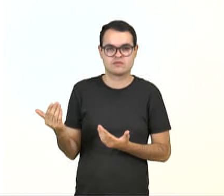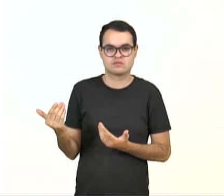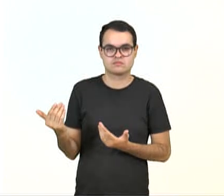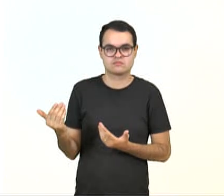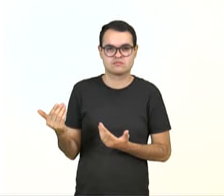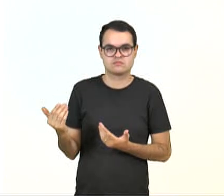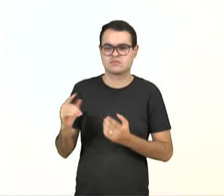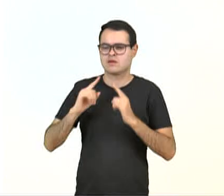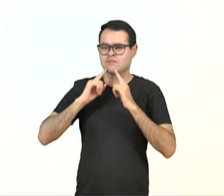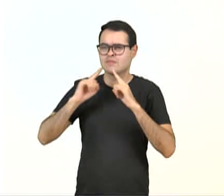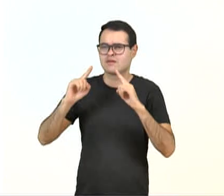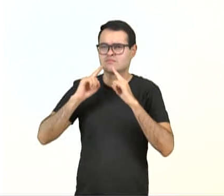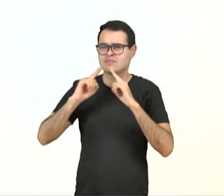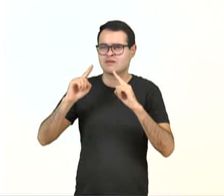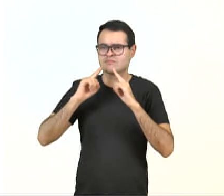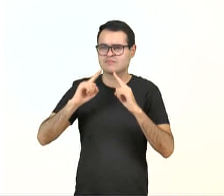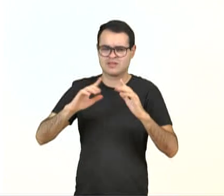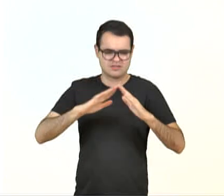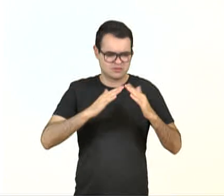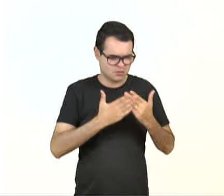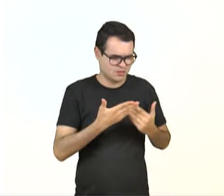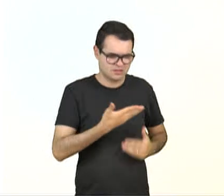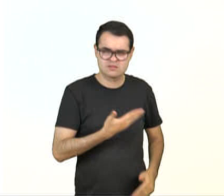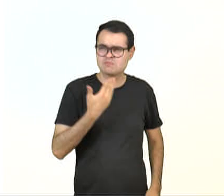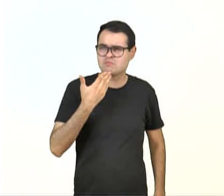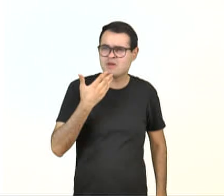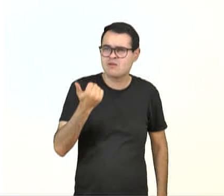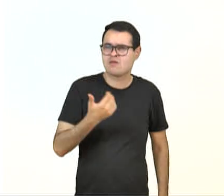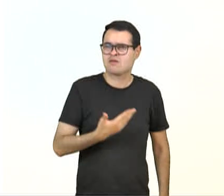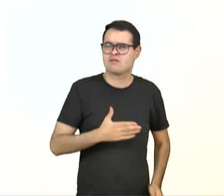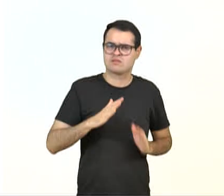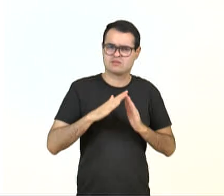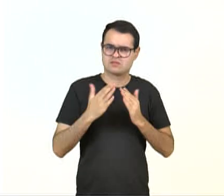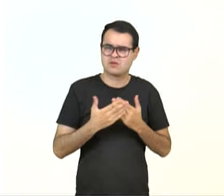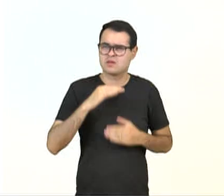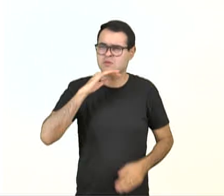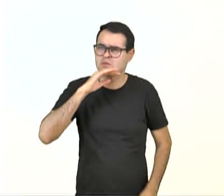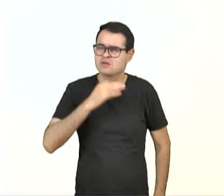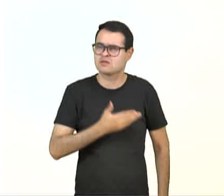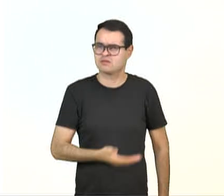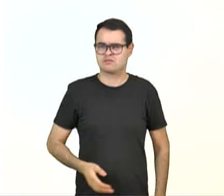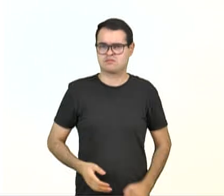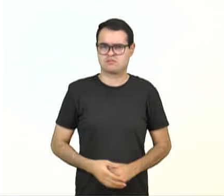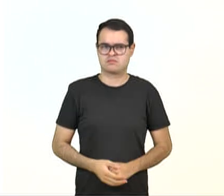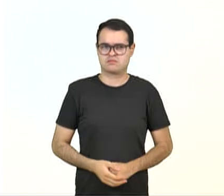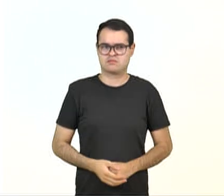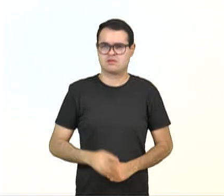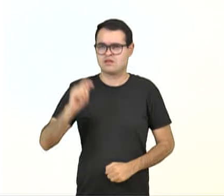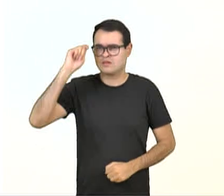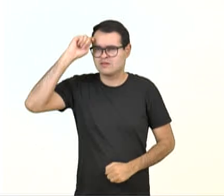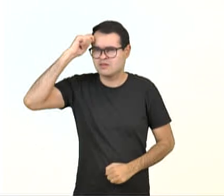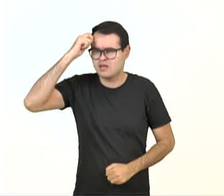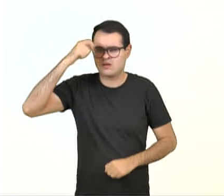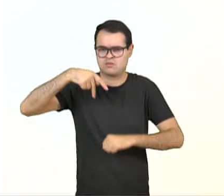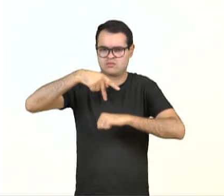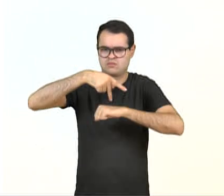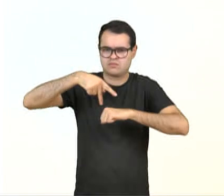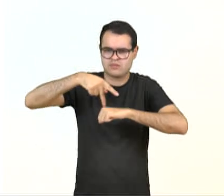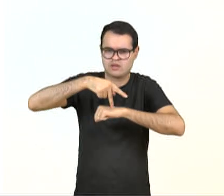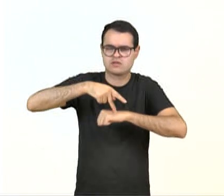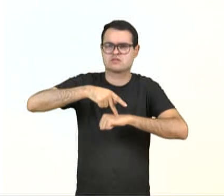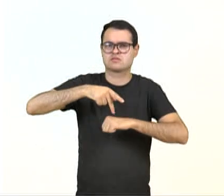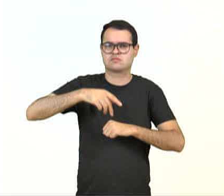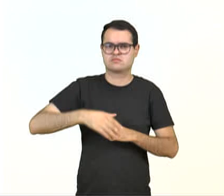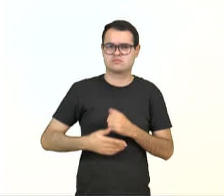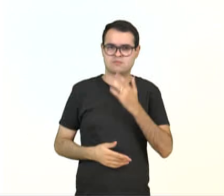que reclamavam por escolas melhores, tá? Para negros no país, se